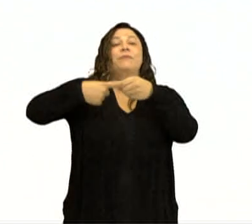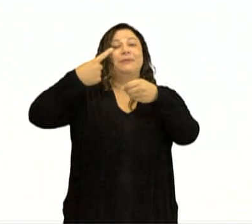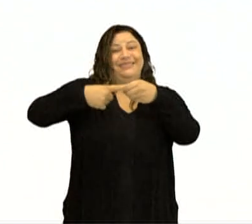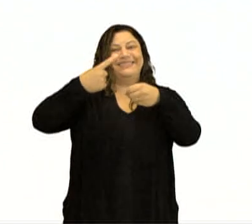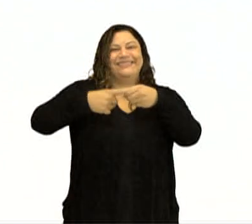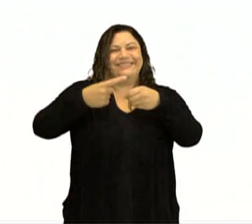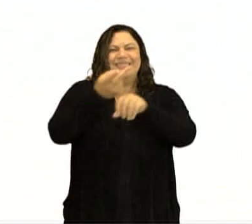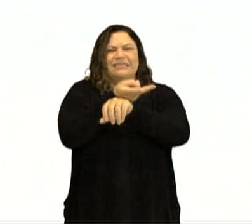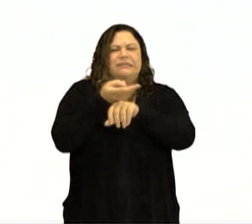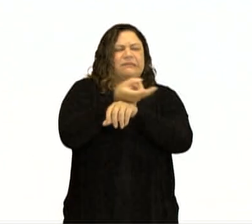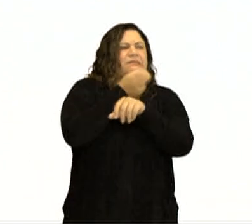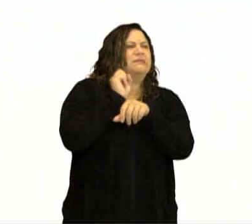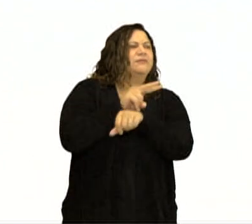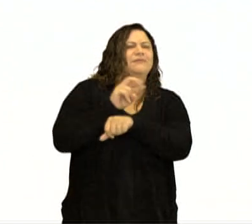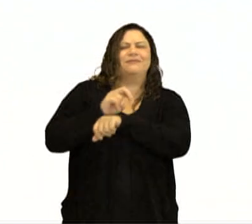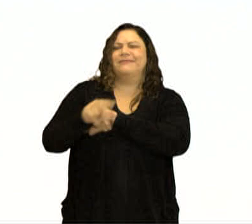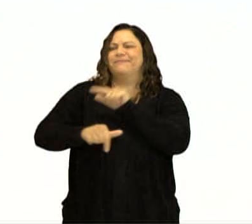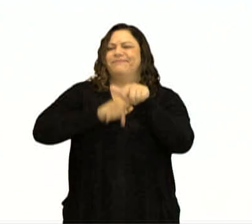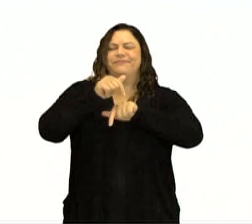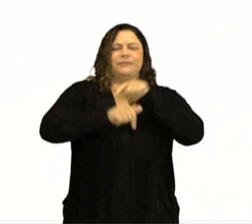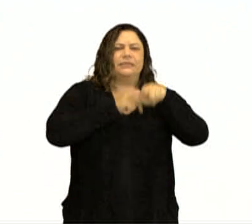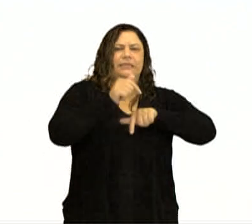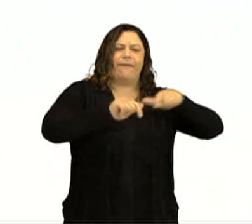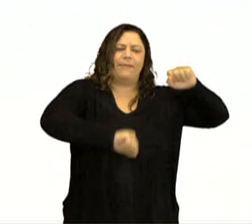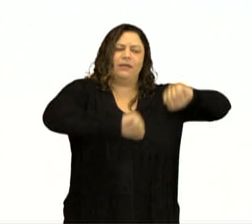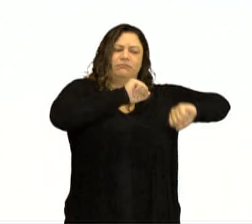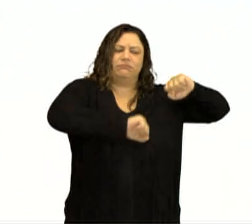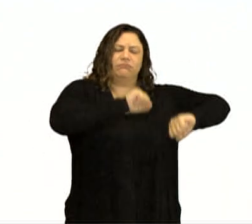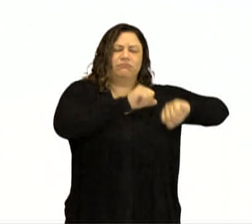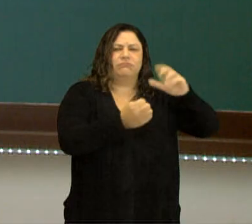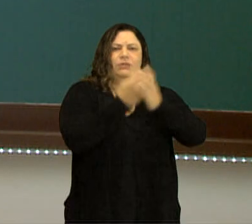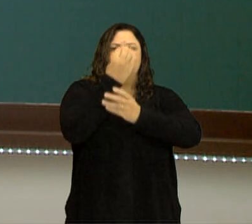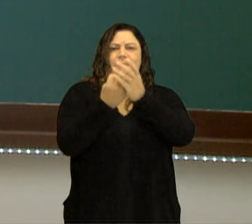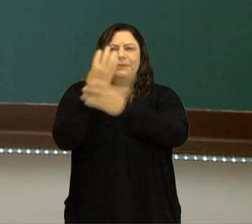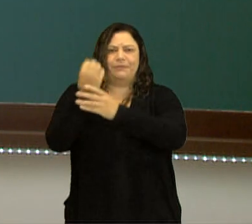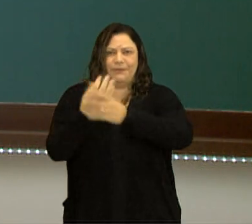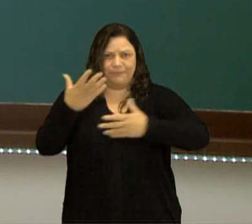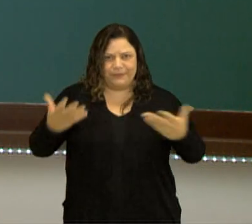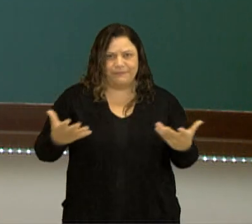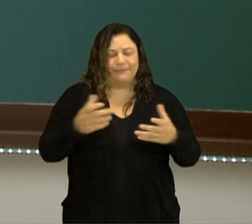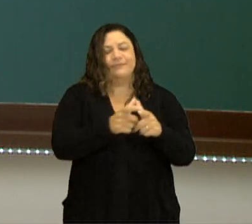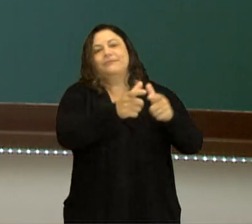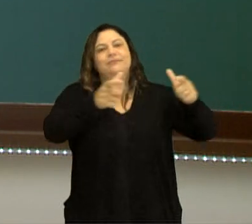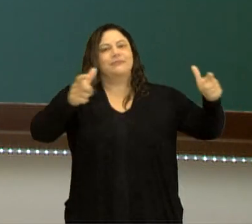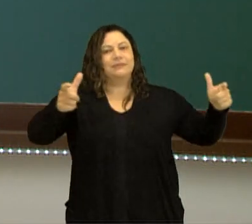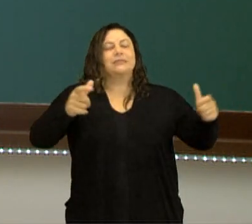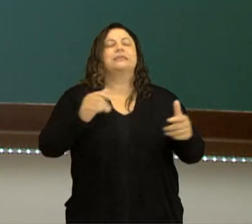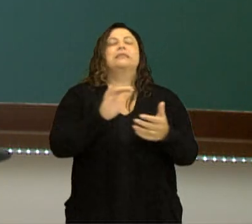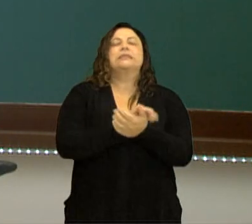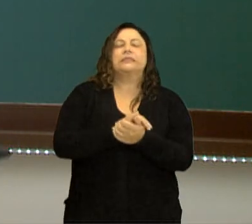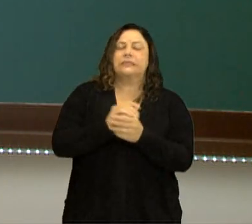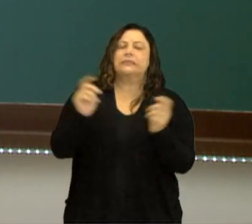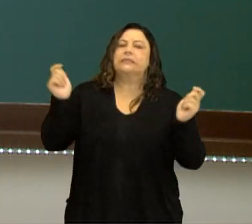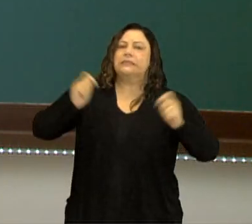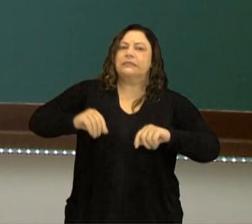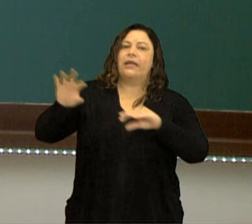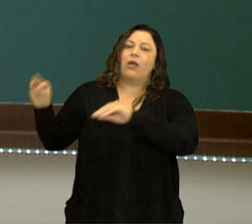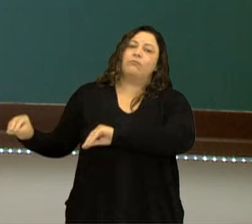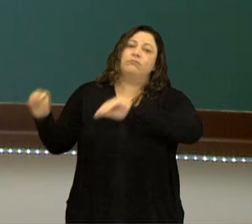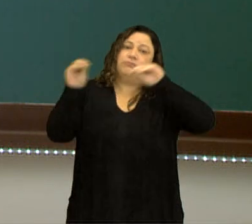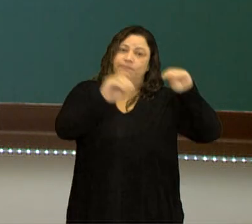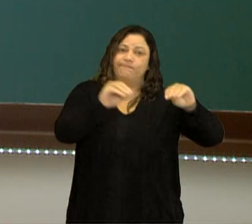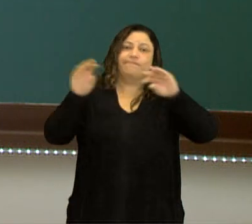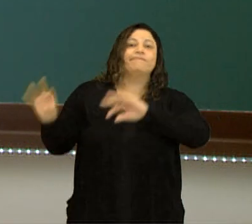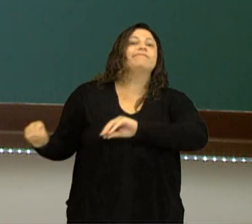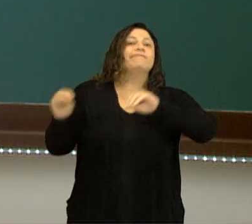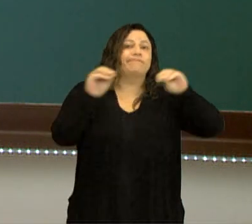cidade procurar emprego nessas novas indústrias que estão surgindo. Boa parte dessa população, então, ela vai migrar, vai